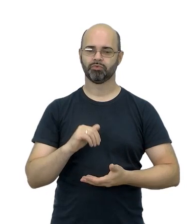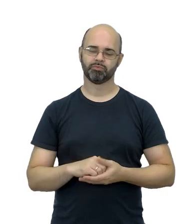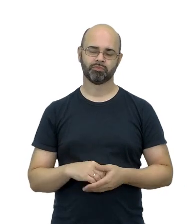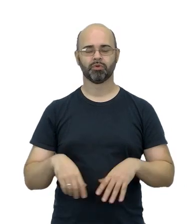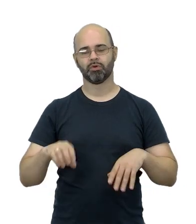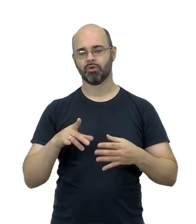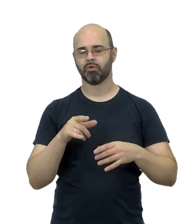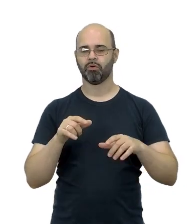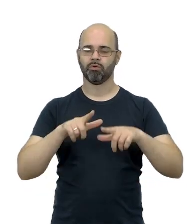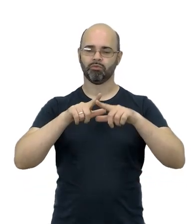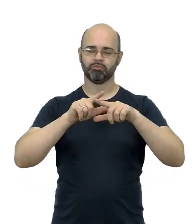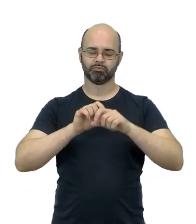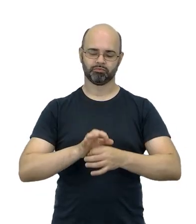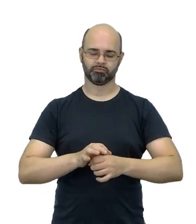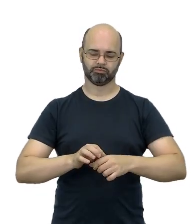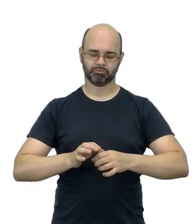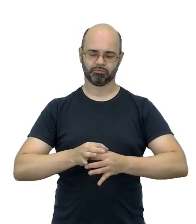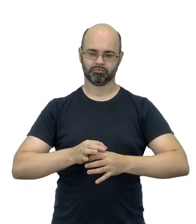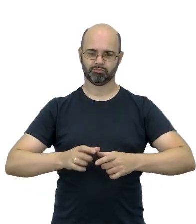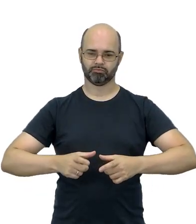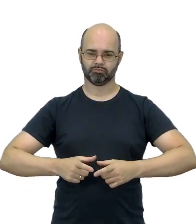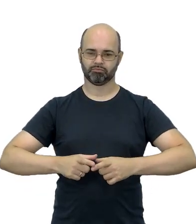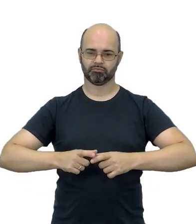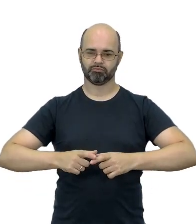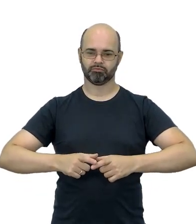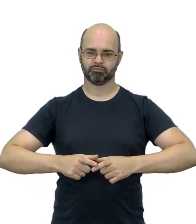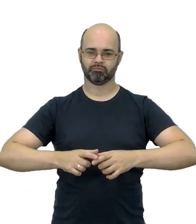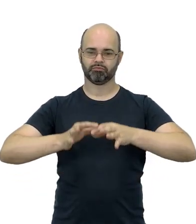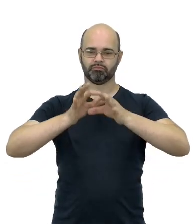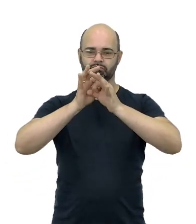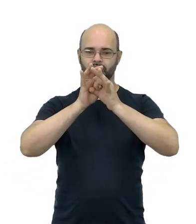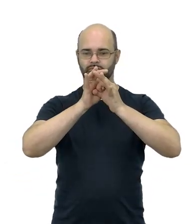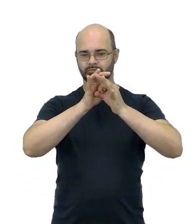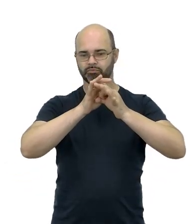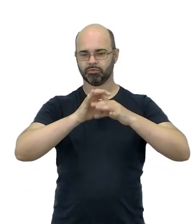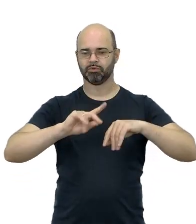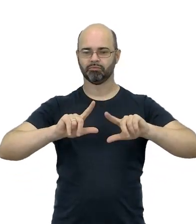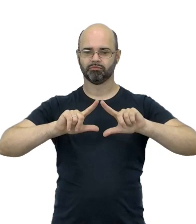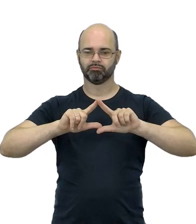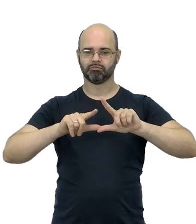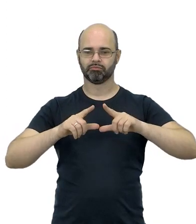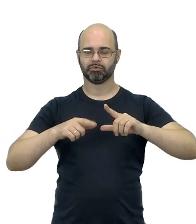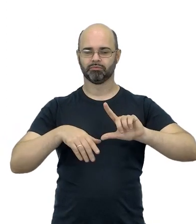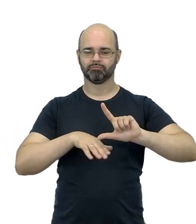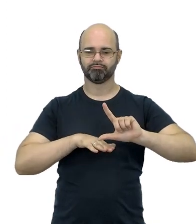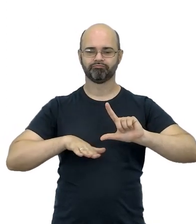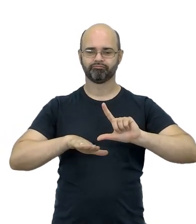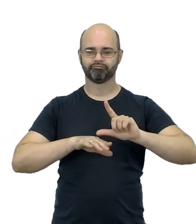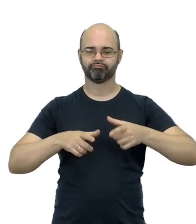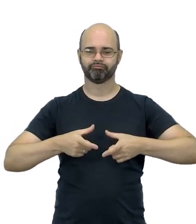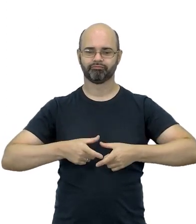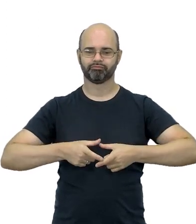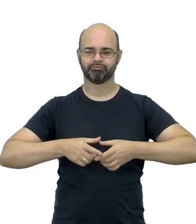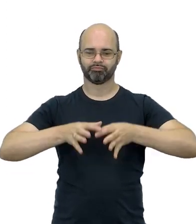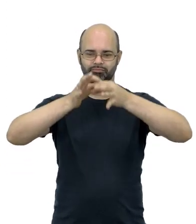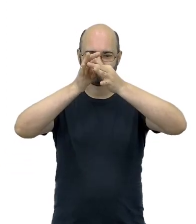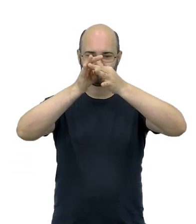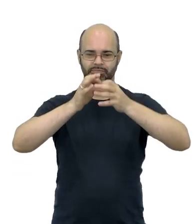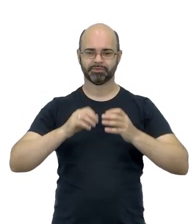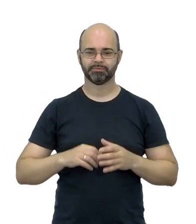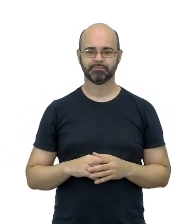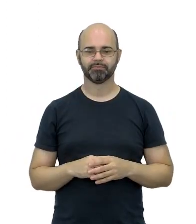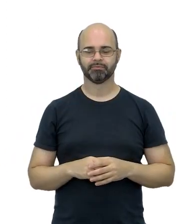retangular, base hexagonal, vocês podem escolher o tipo de trabalho que vocês possam estar fazendo. O que é importante é